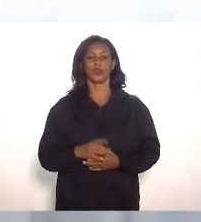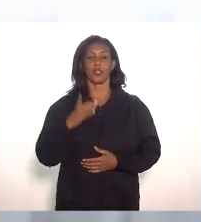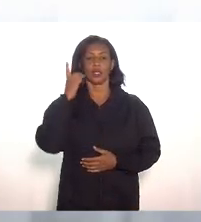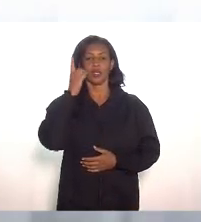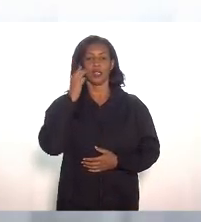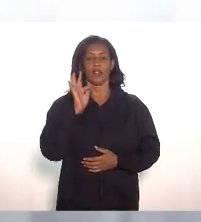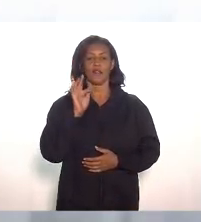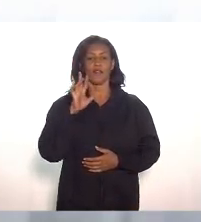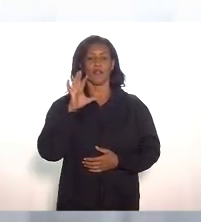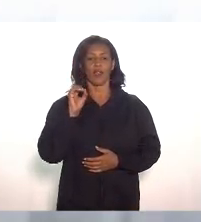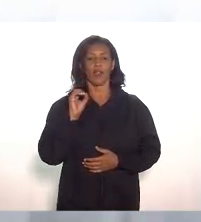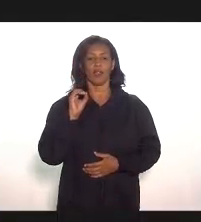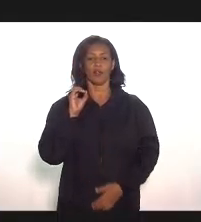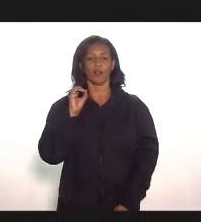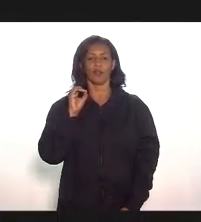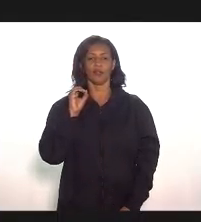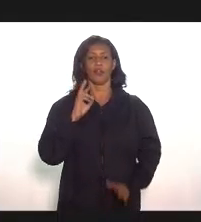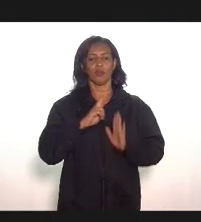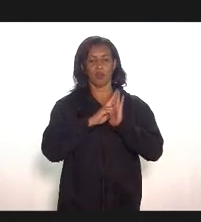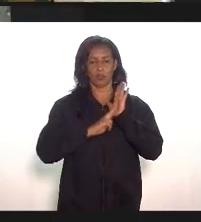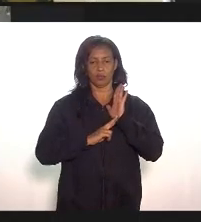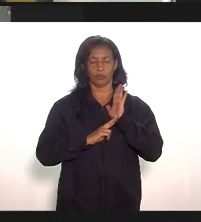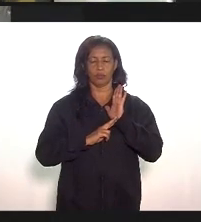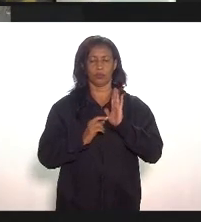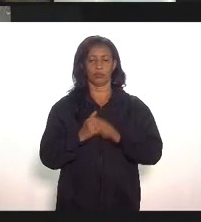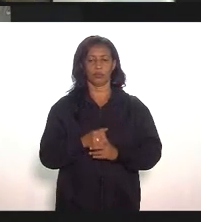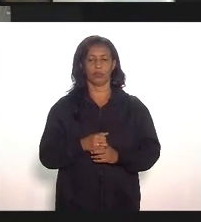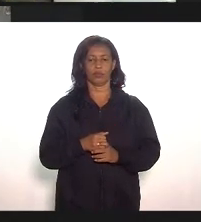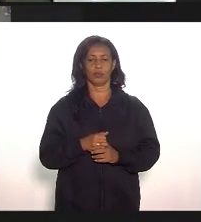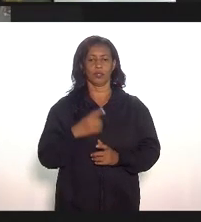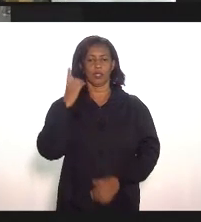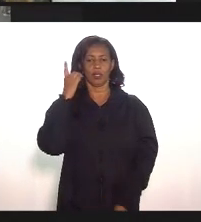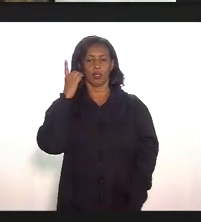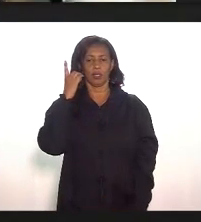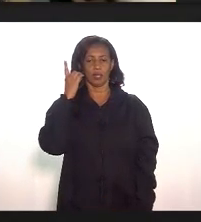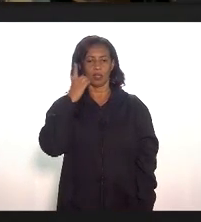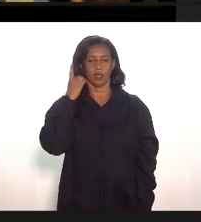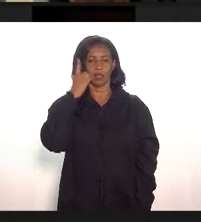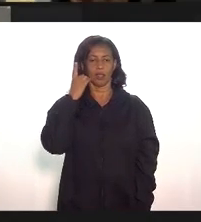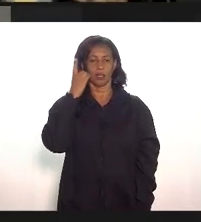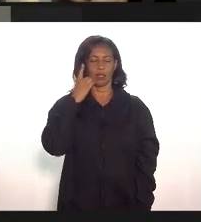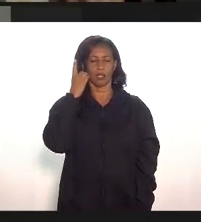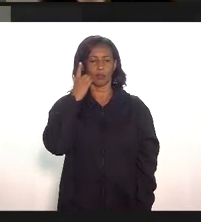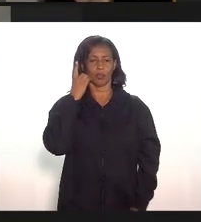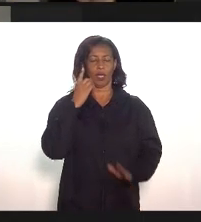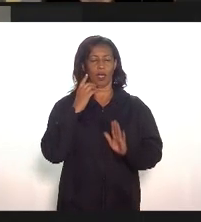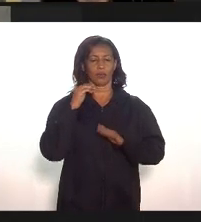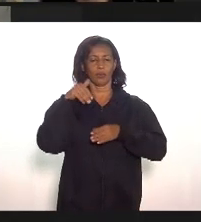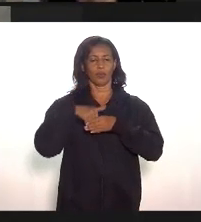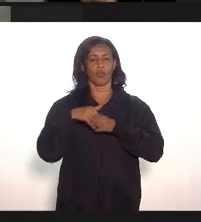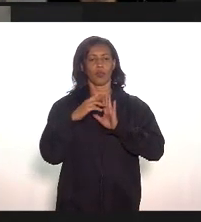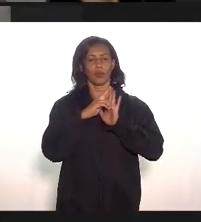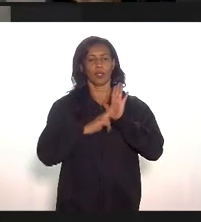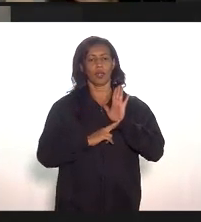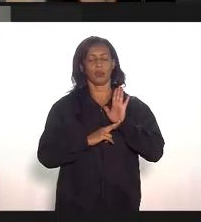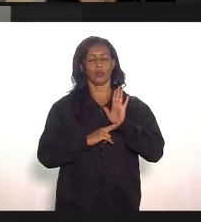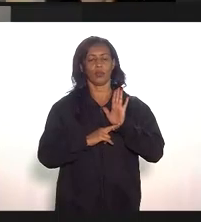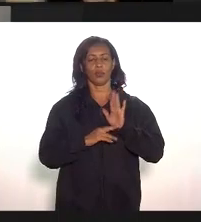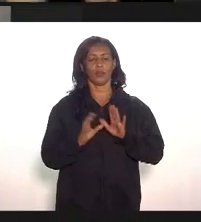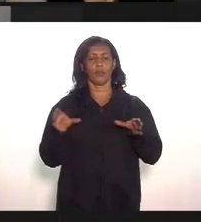Deputado Flávio Serafini. Voto com o relator. O deputado Sérgio Fernandes vota com o relator.